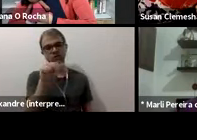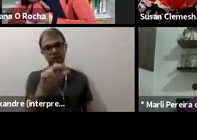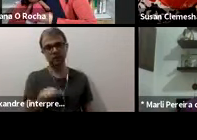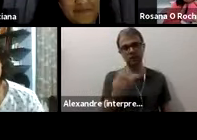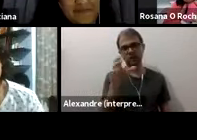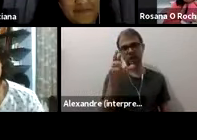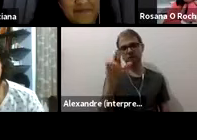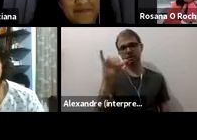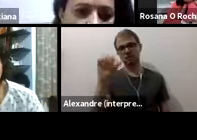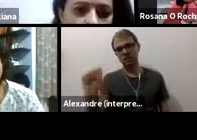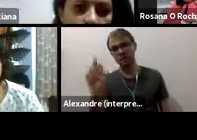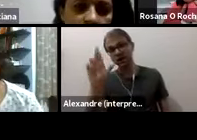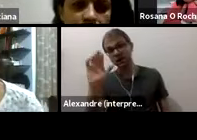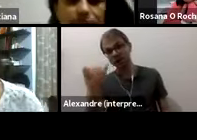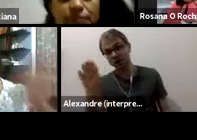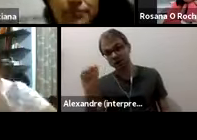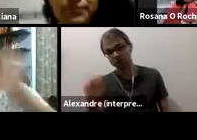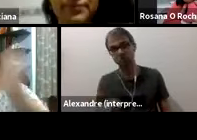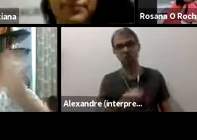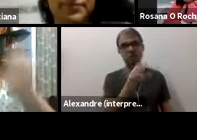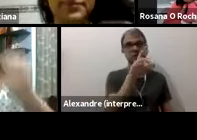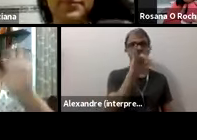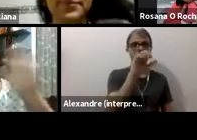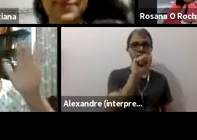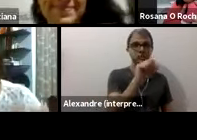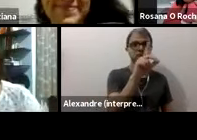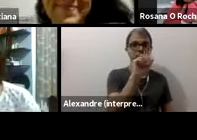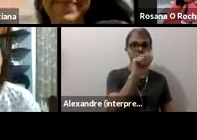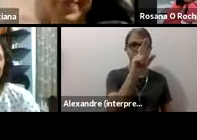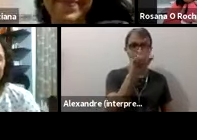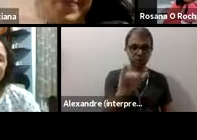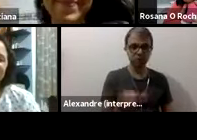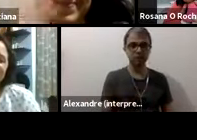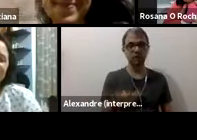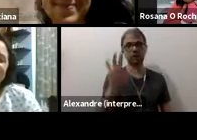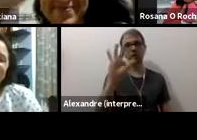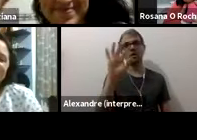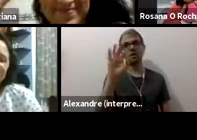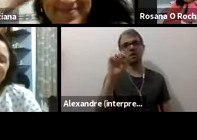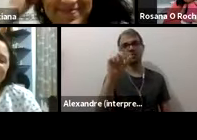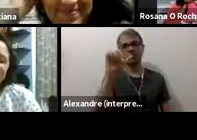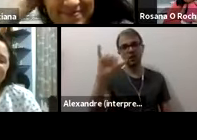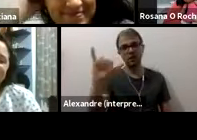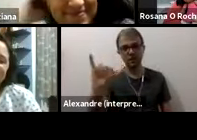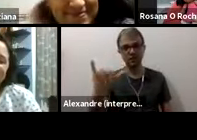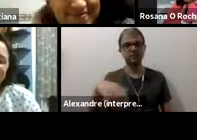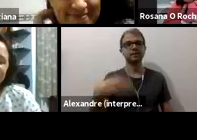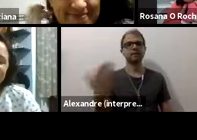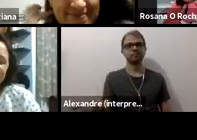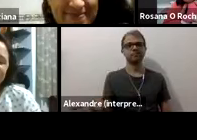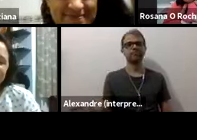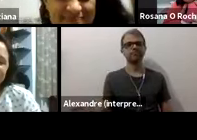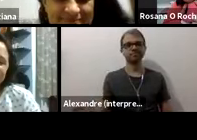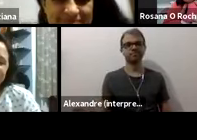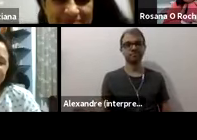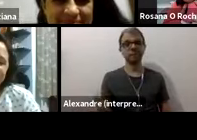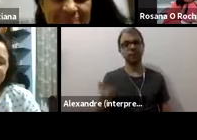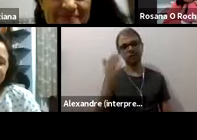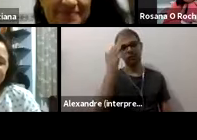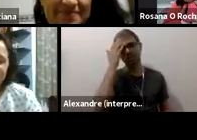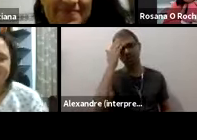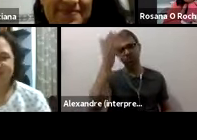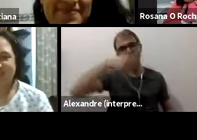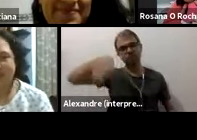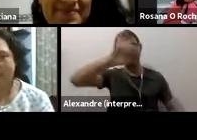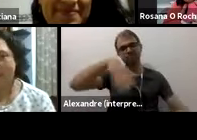Davi, da Sandra, da Marli, da Feli, cada um aí com o seu ambiente, né, trazendo novas discussões para